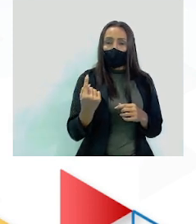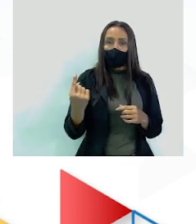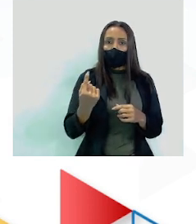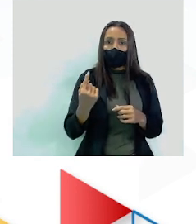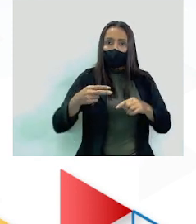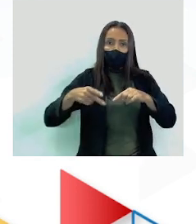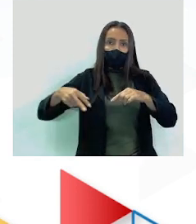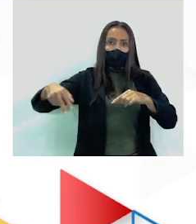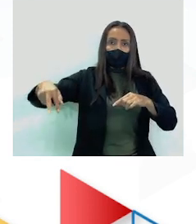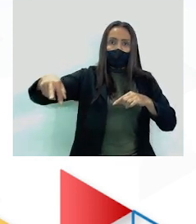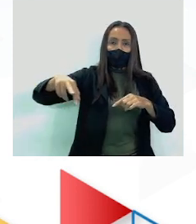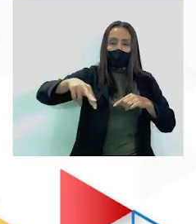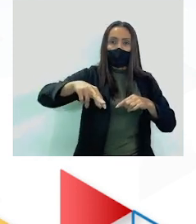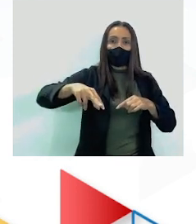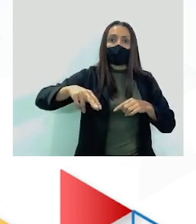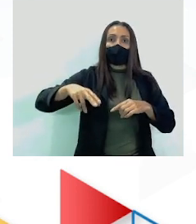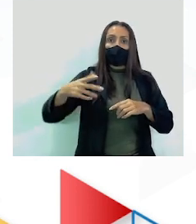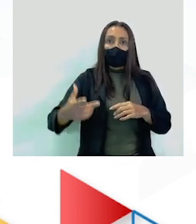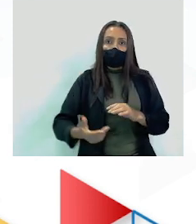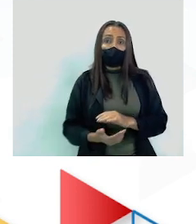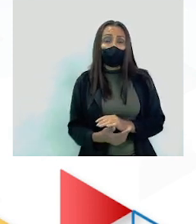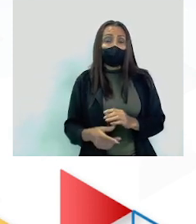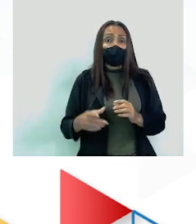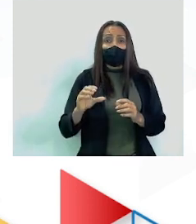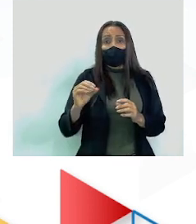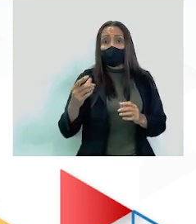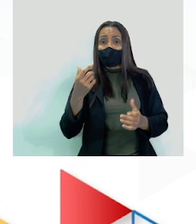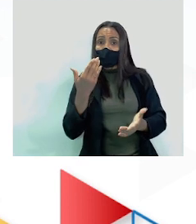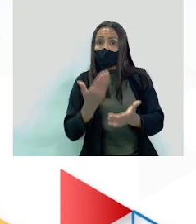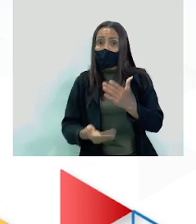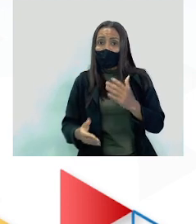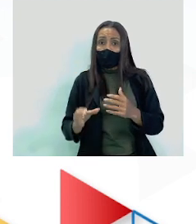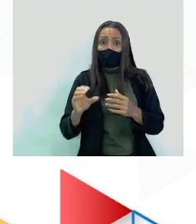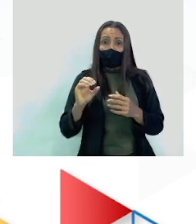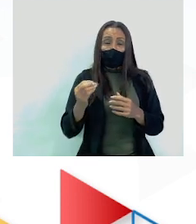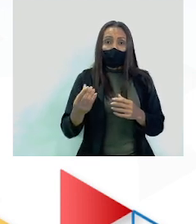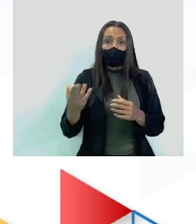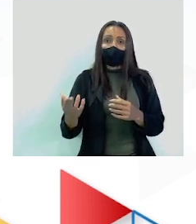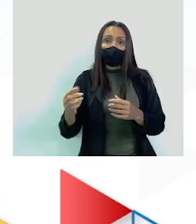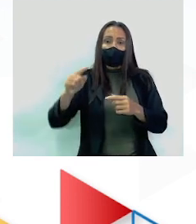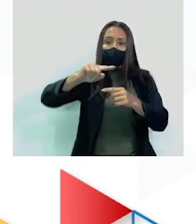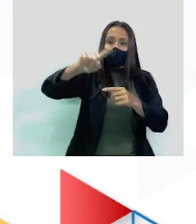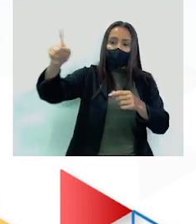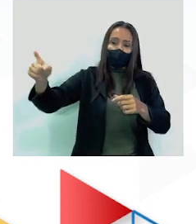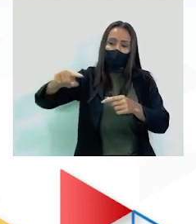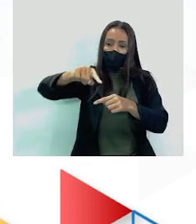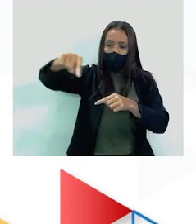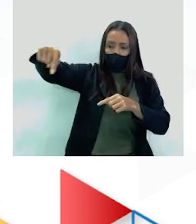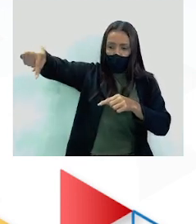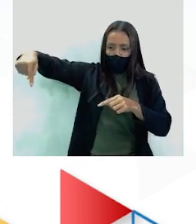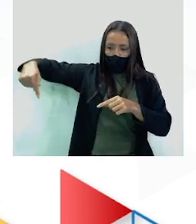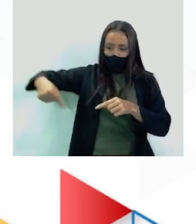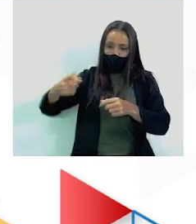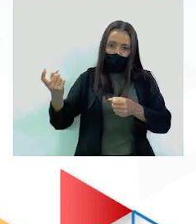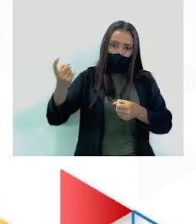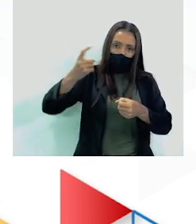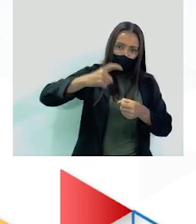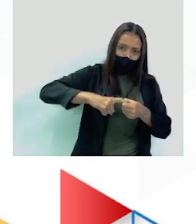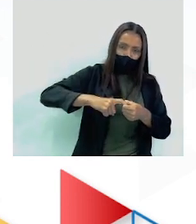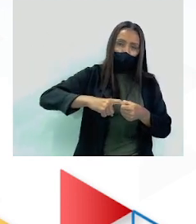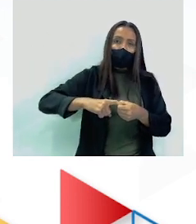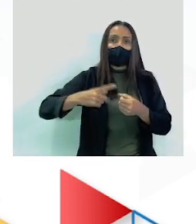não tem outro caminho. Se você fizer um outro caminho, você se perde ou vai dar em um outro lugar e você vai ter que voltar para o ponto que você estava antes